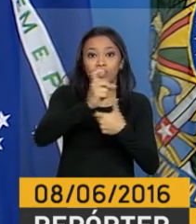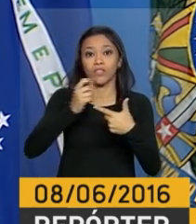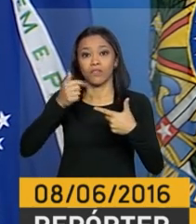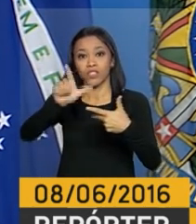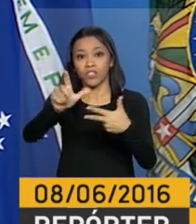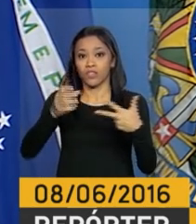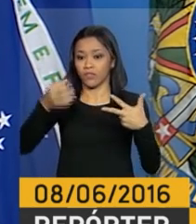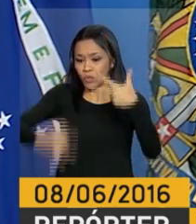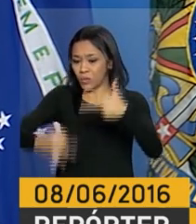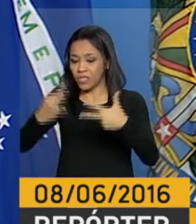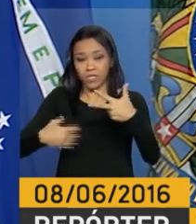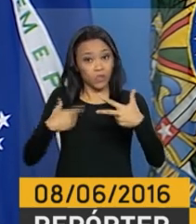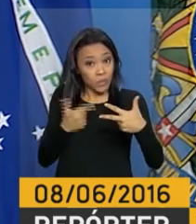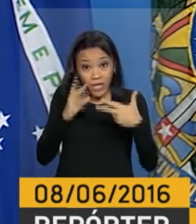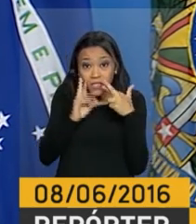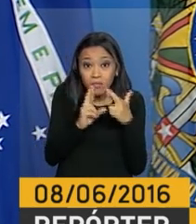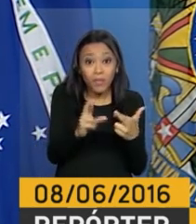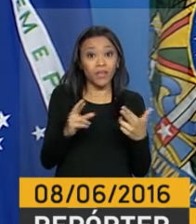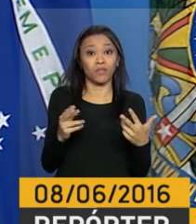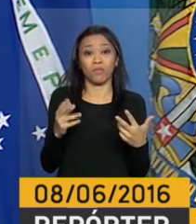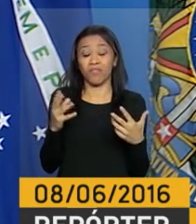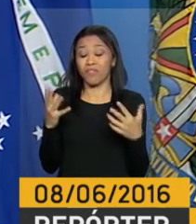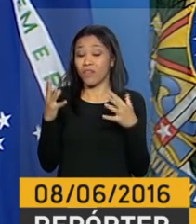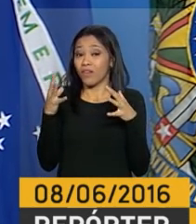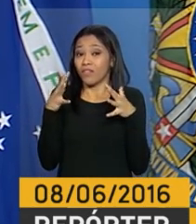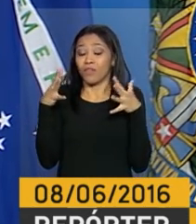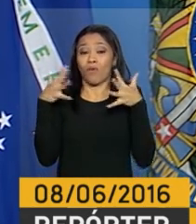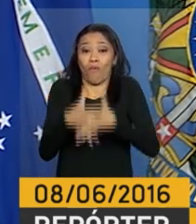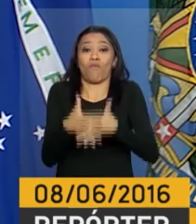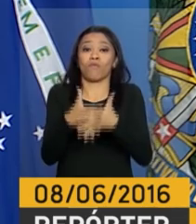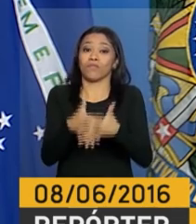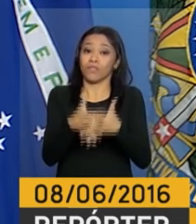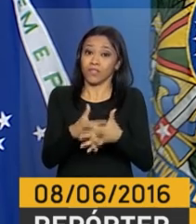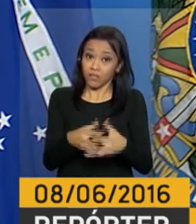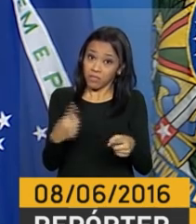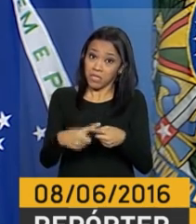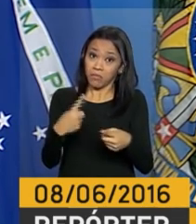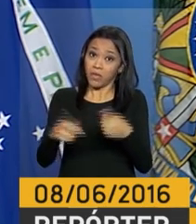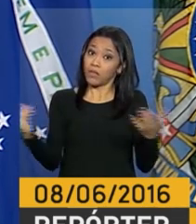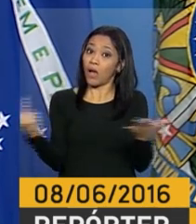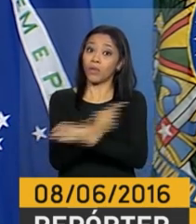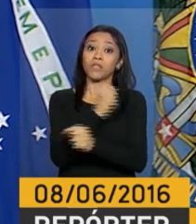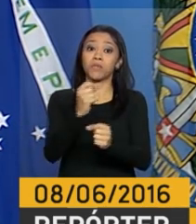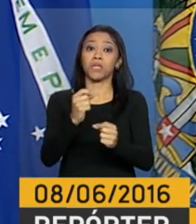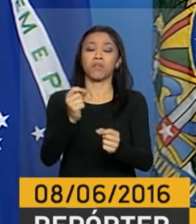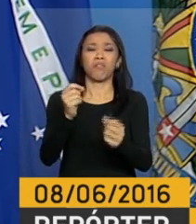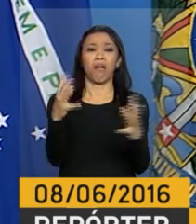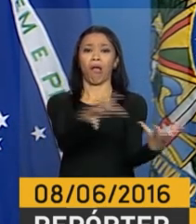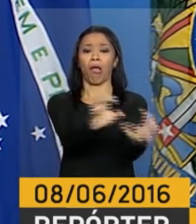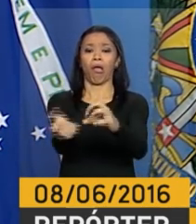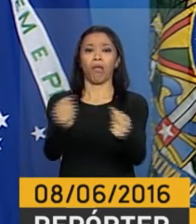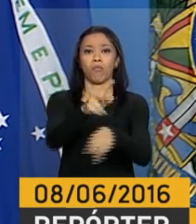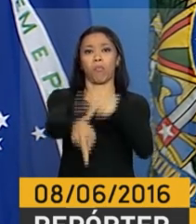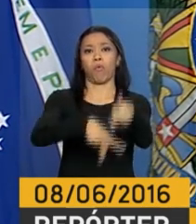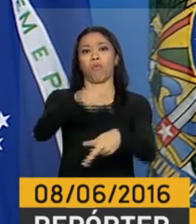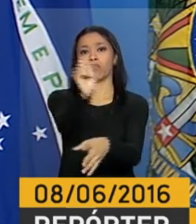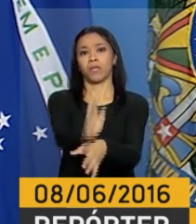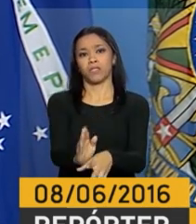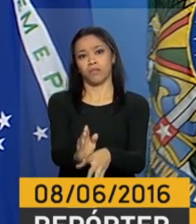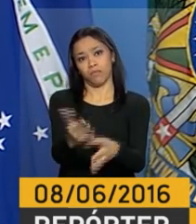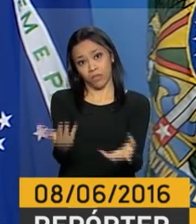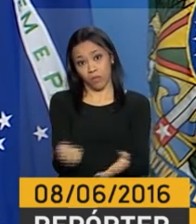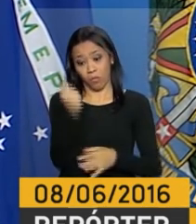uma conflit entre brasileiros que não é útil para o país ao contrário o Brasil e os